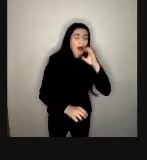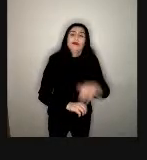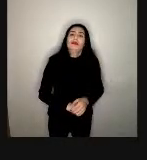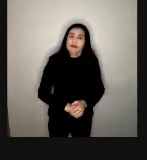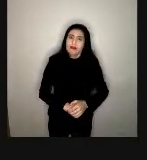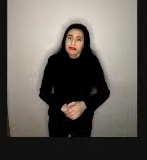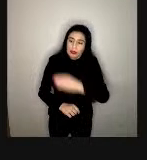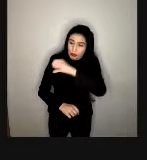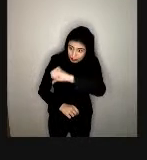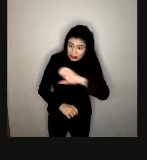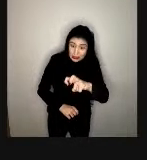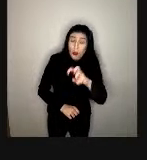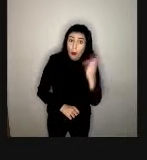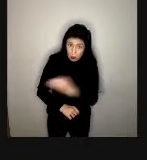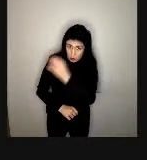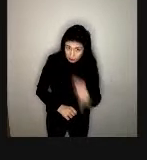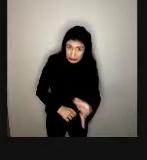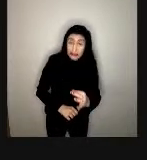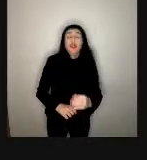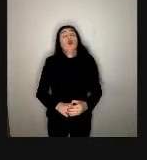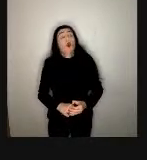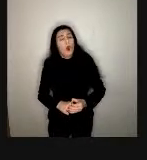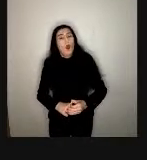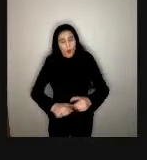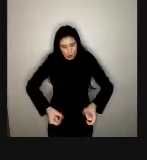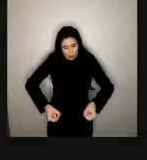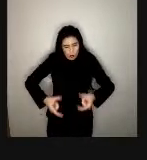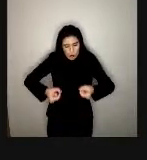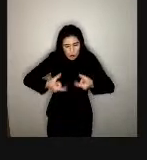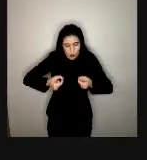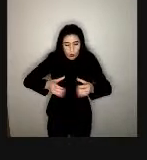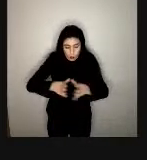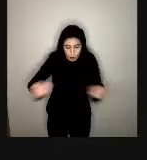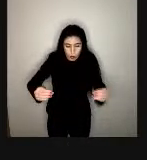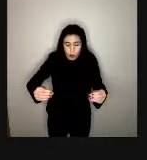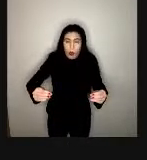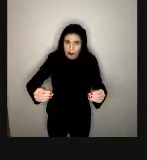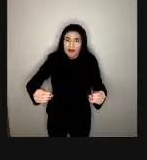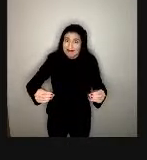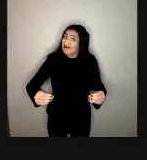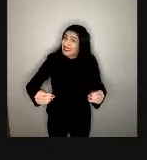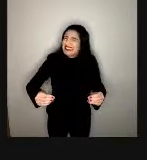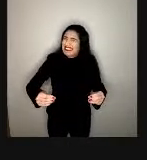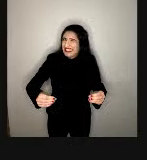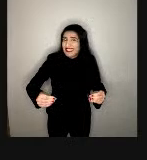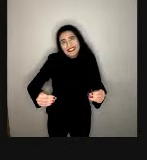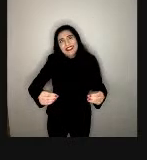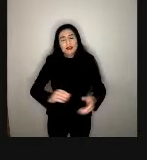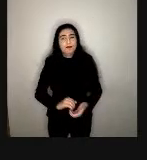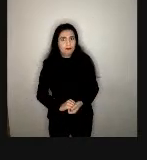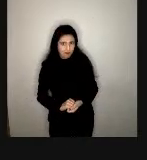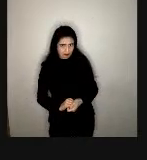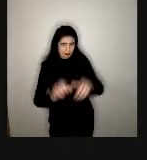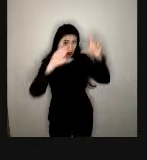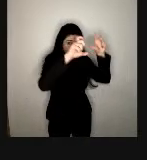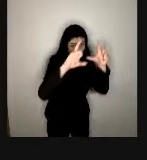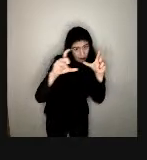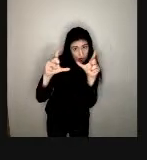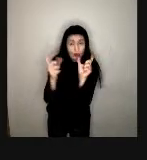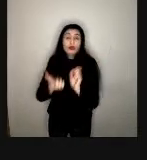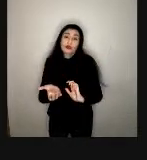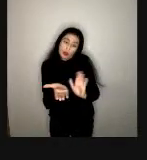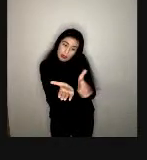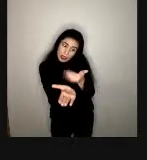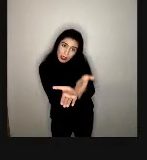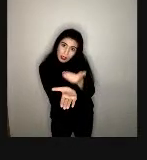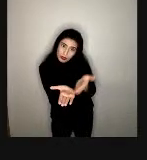tão importante detectar cedo. E aí tem um exemplo aqui, né? Essa foto só está no livro e a gente fez questão de mostrar